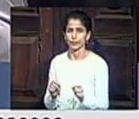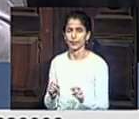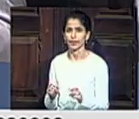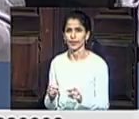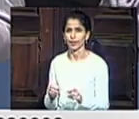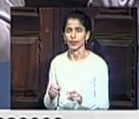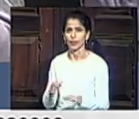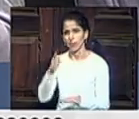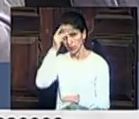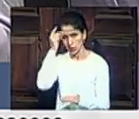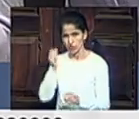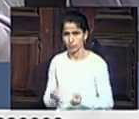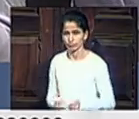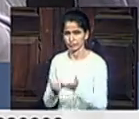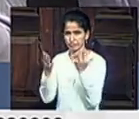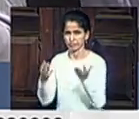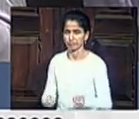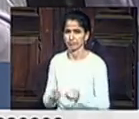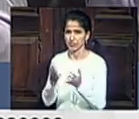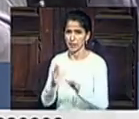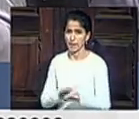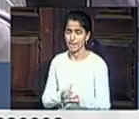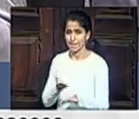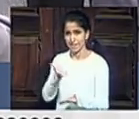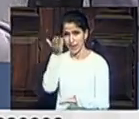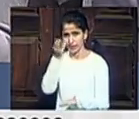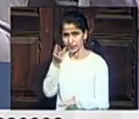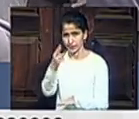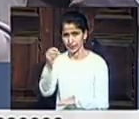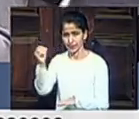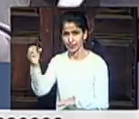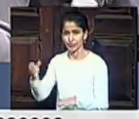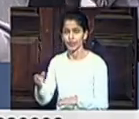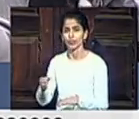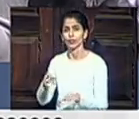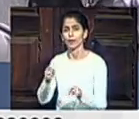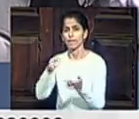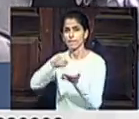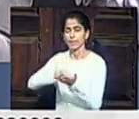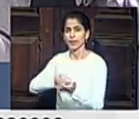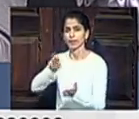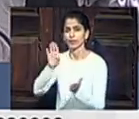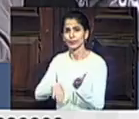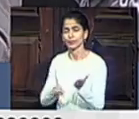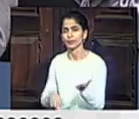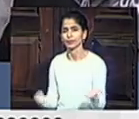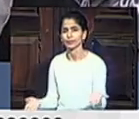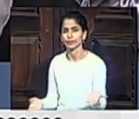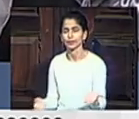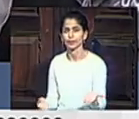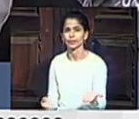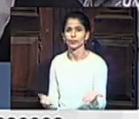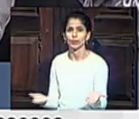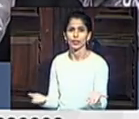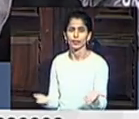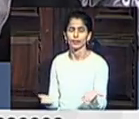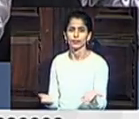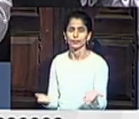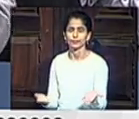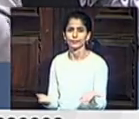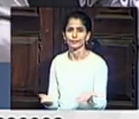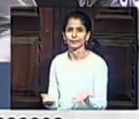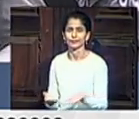gastar 300, quem gastar 300 vai pagar menos do que quem gasta 400.